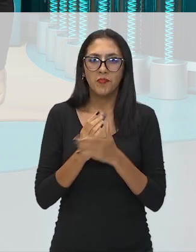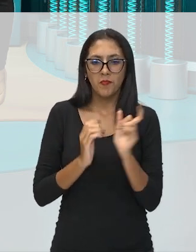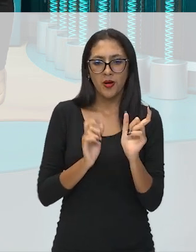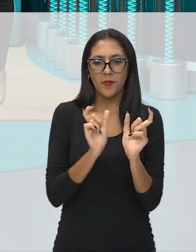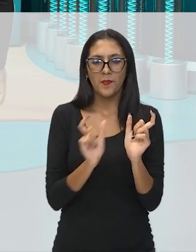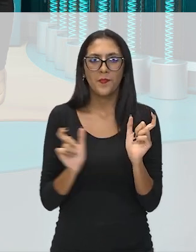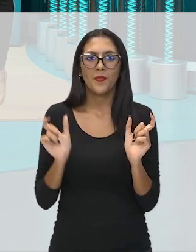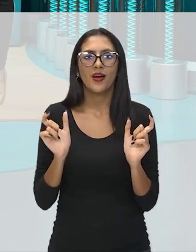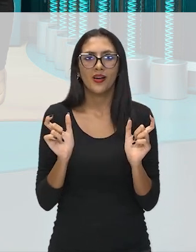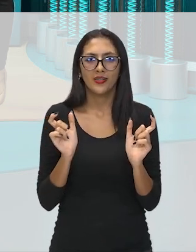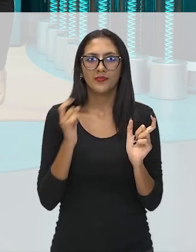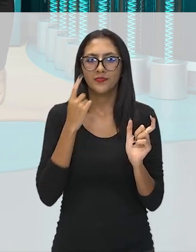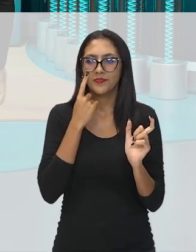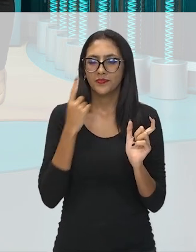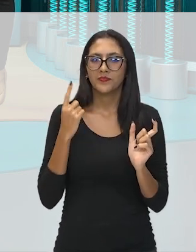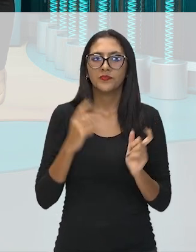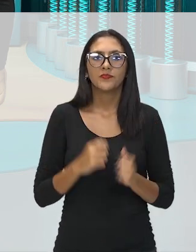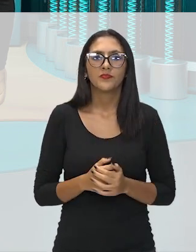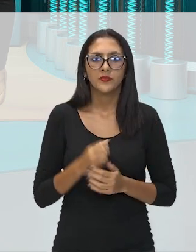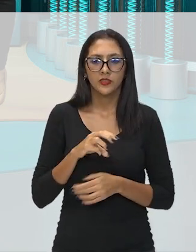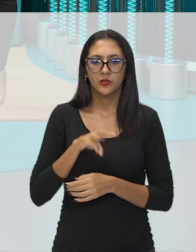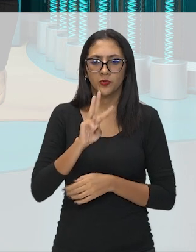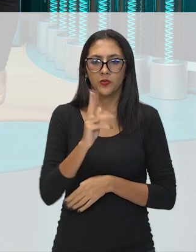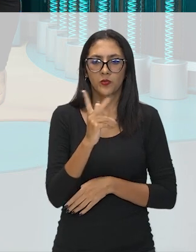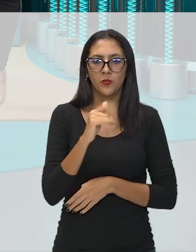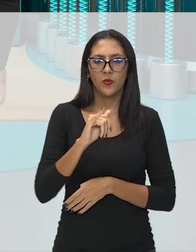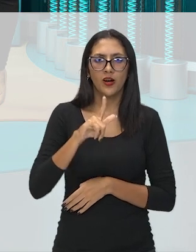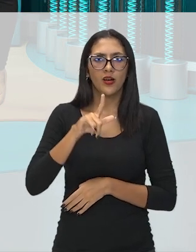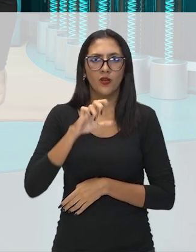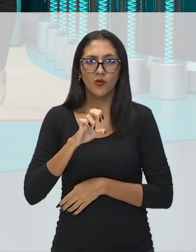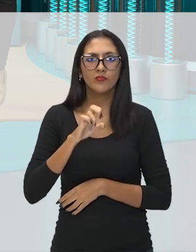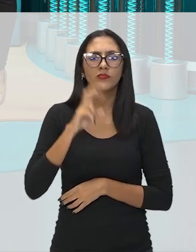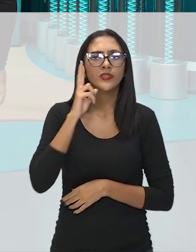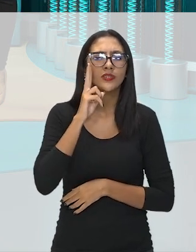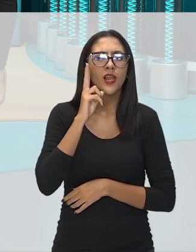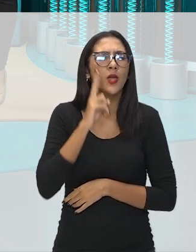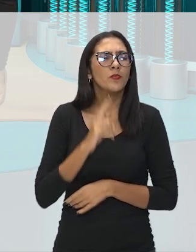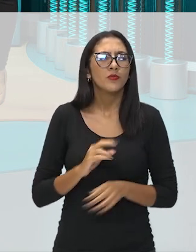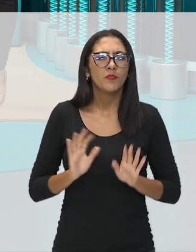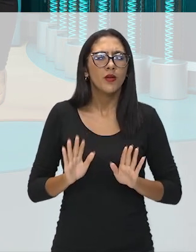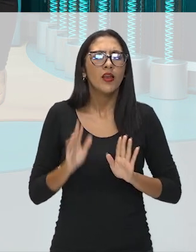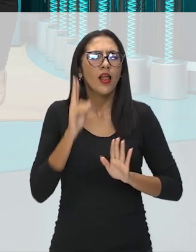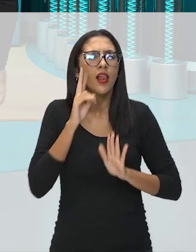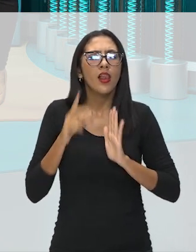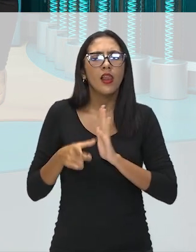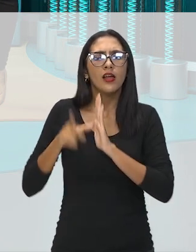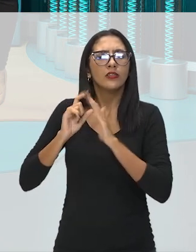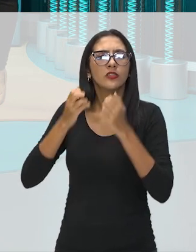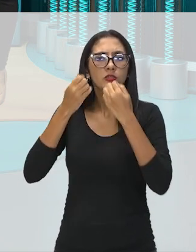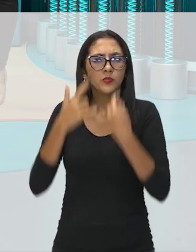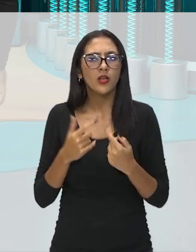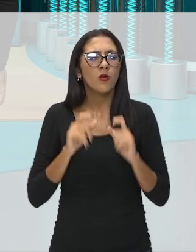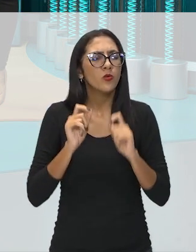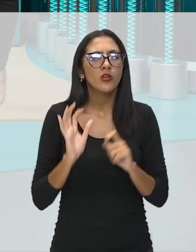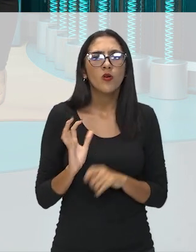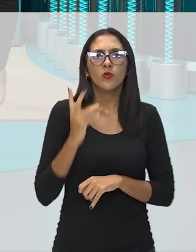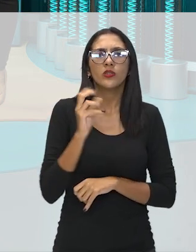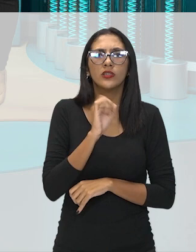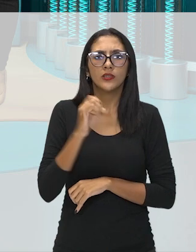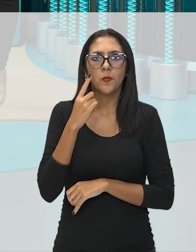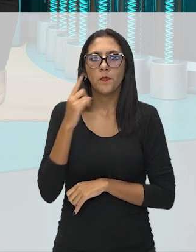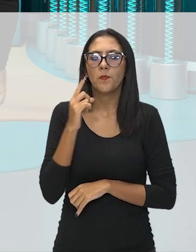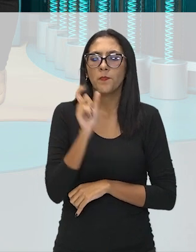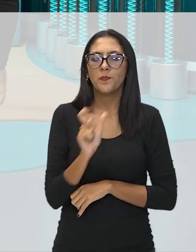primeira eu tenho o while, que é enquanto. O que acontece mesmo quando eu utilizo o while na minha oração? Como